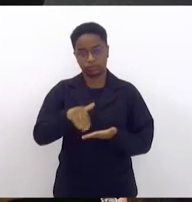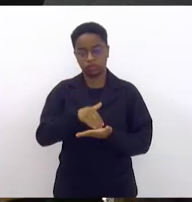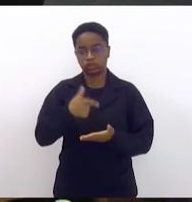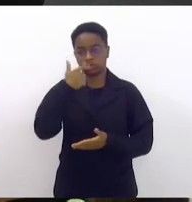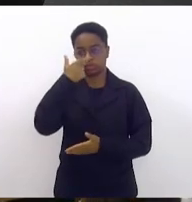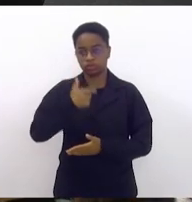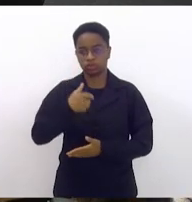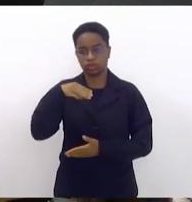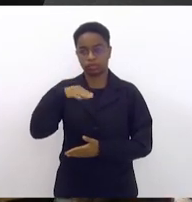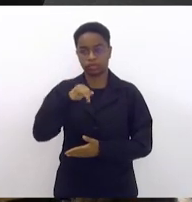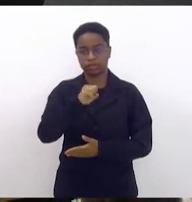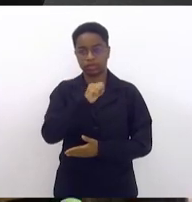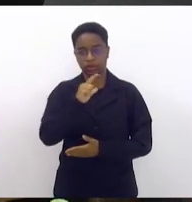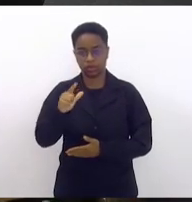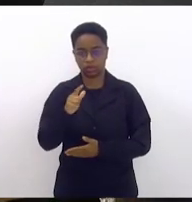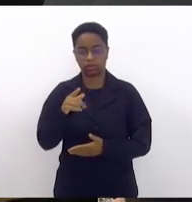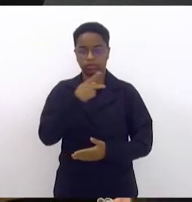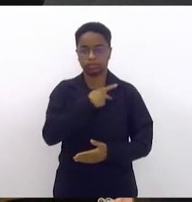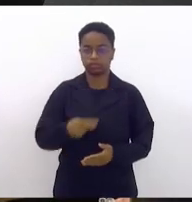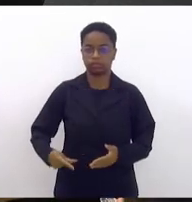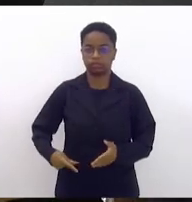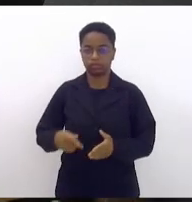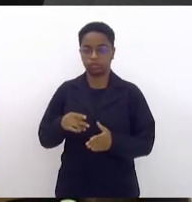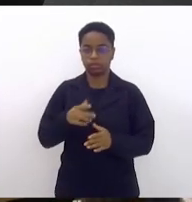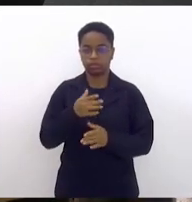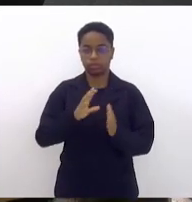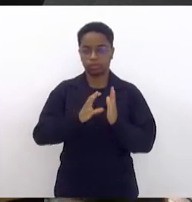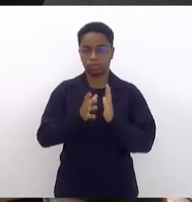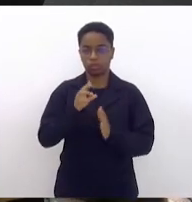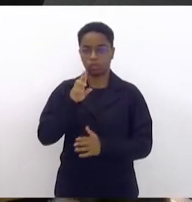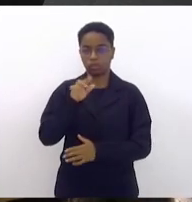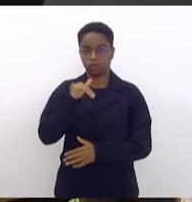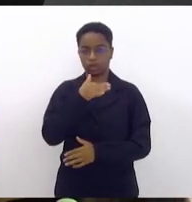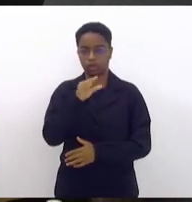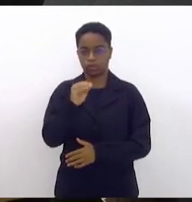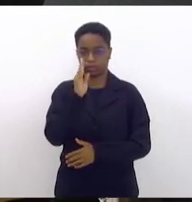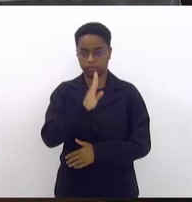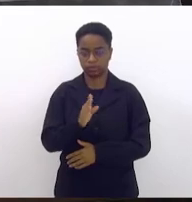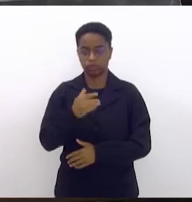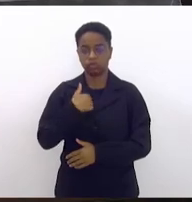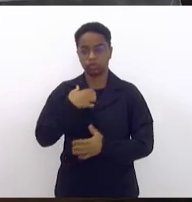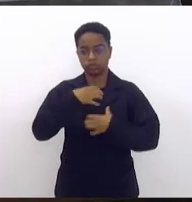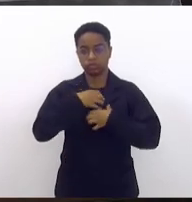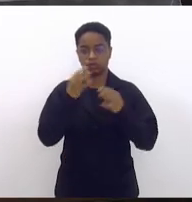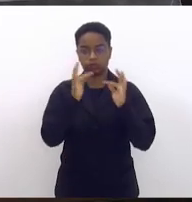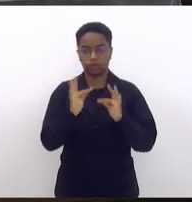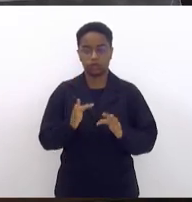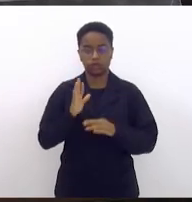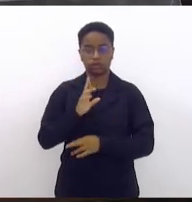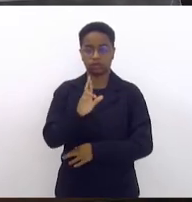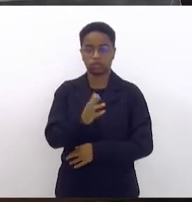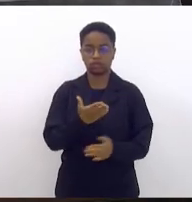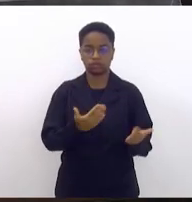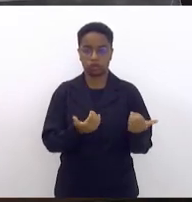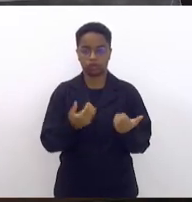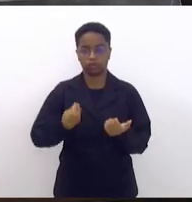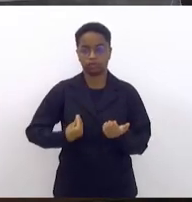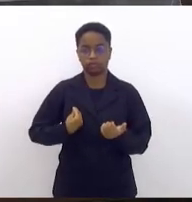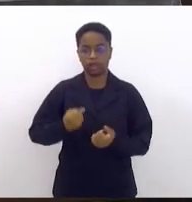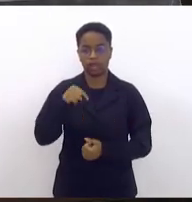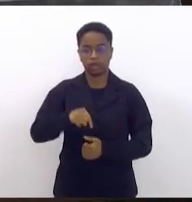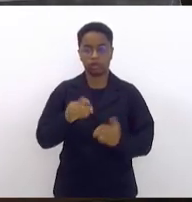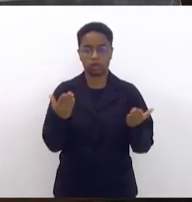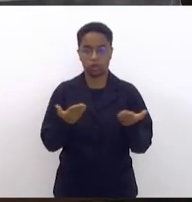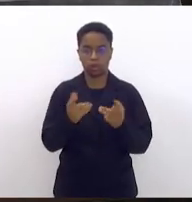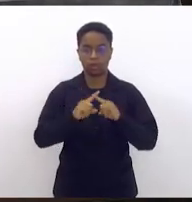Brasil Fico muito honrado e feliz de hoje ser uma voz para essa juventude que se encontra aqui na casa hoje nós sabemos